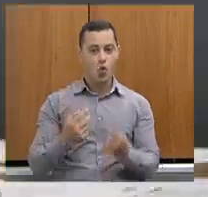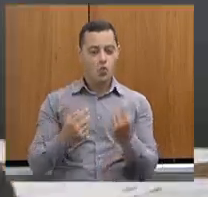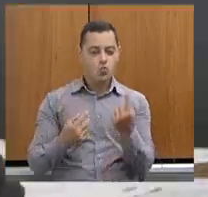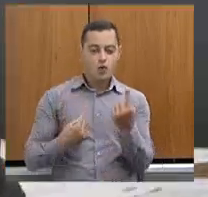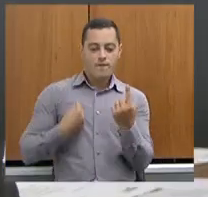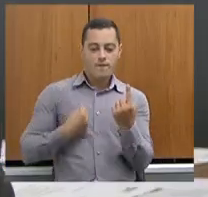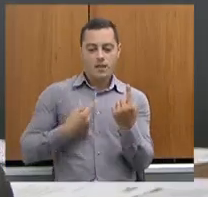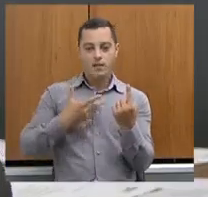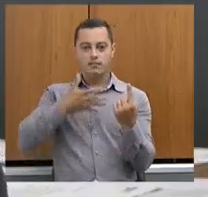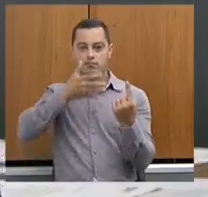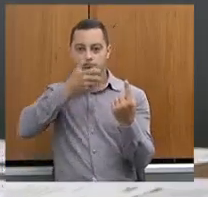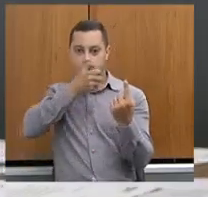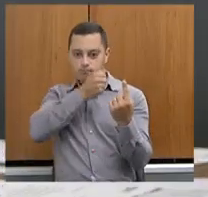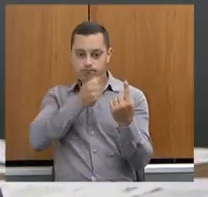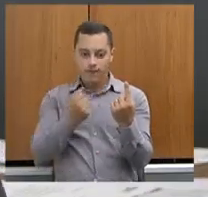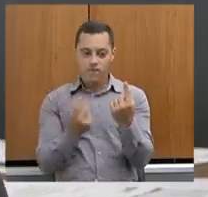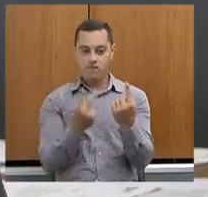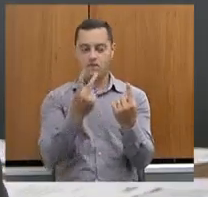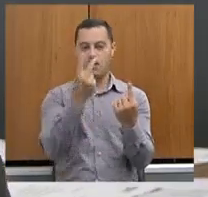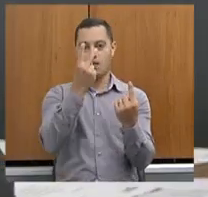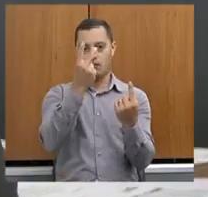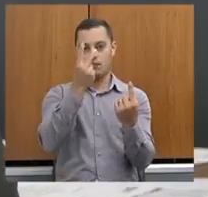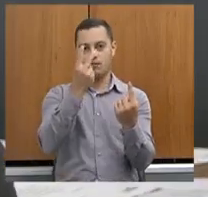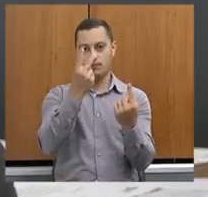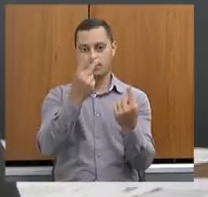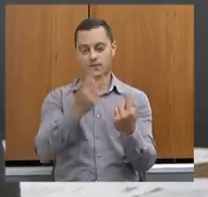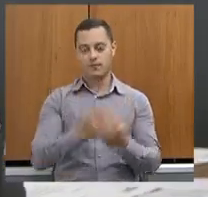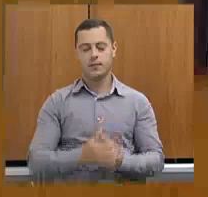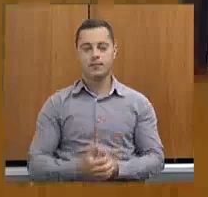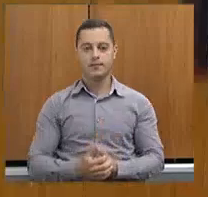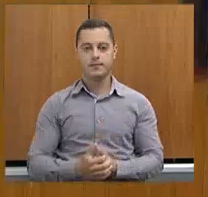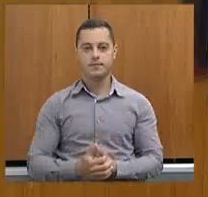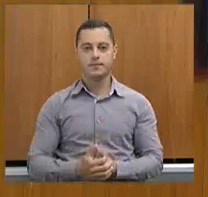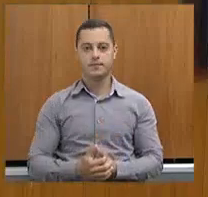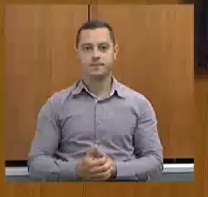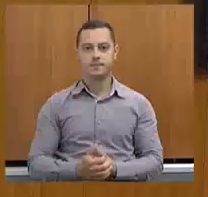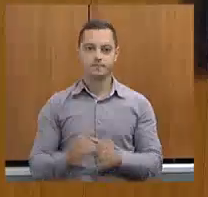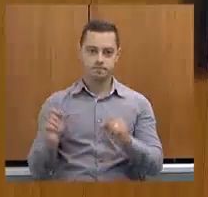em uma condição como essa próxima por favor